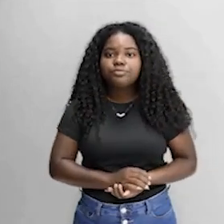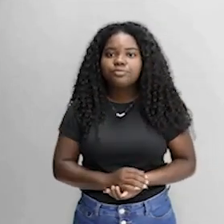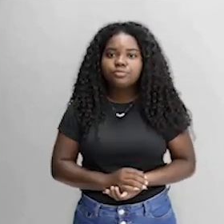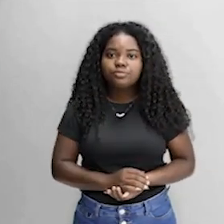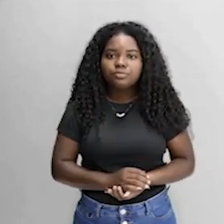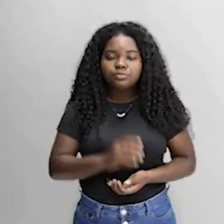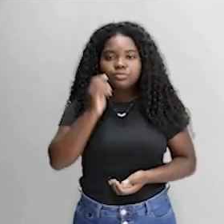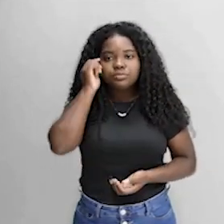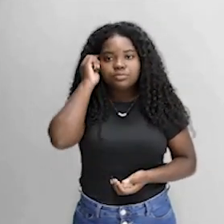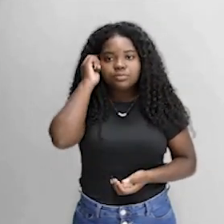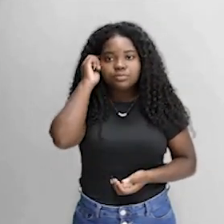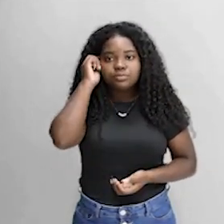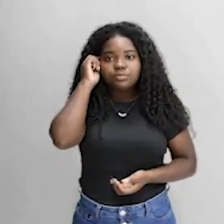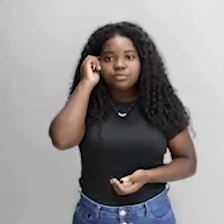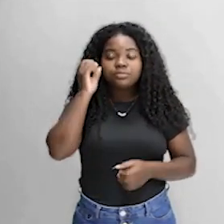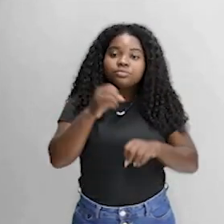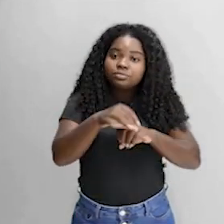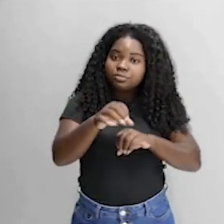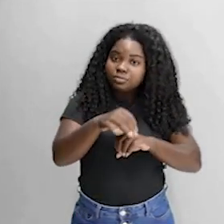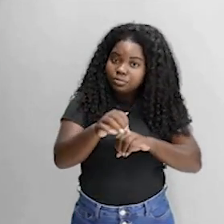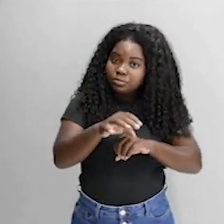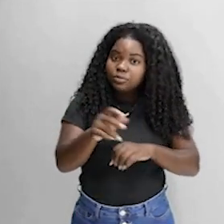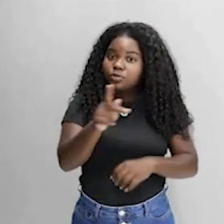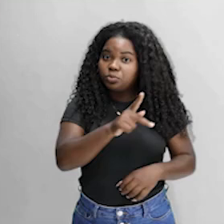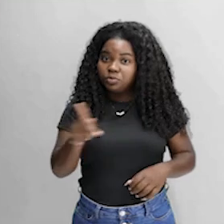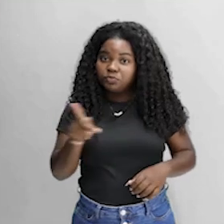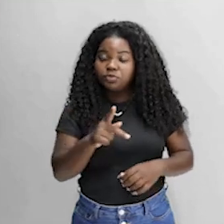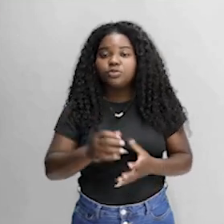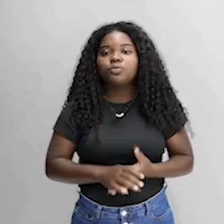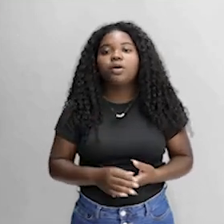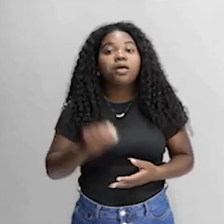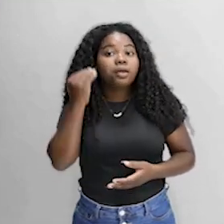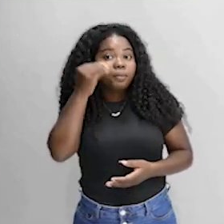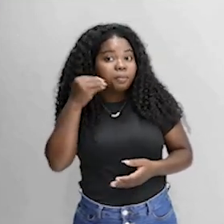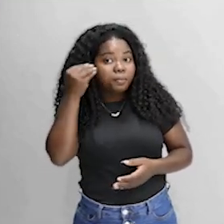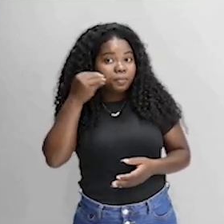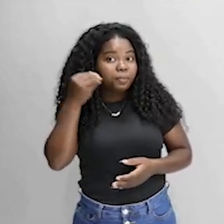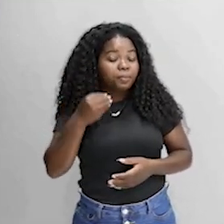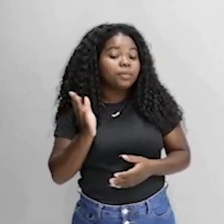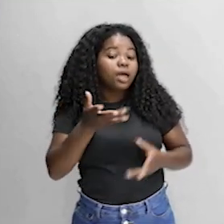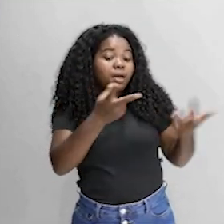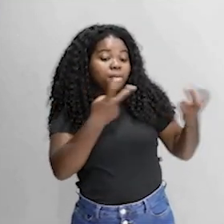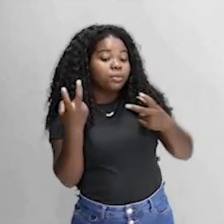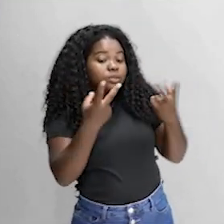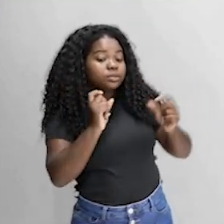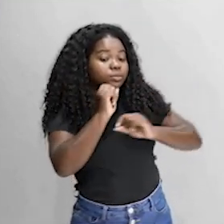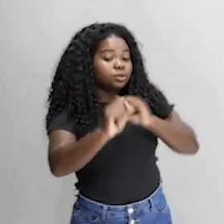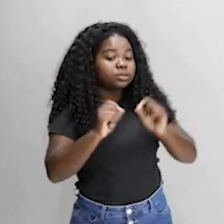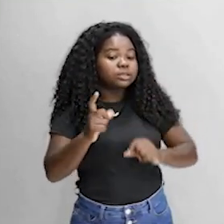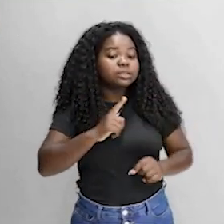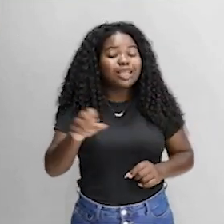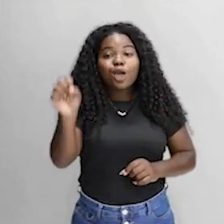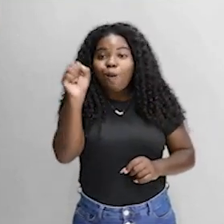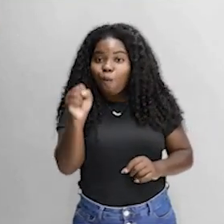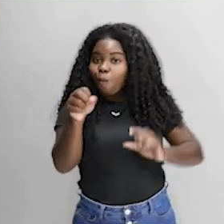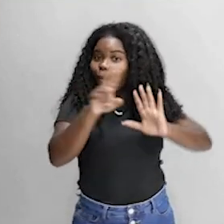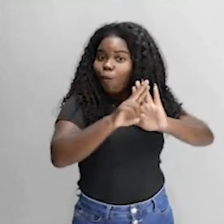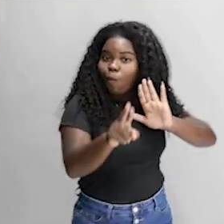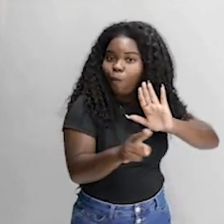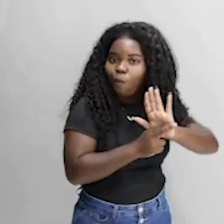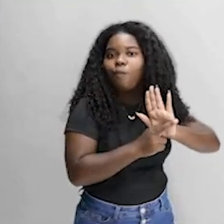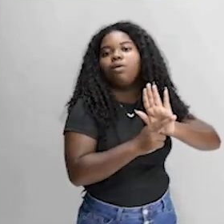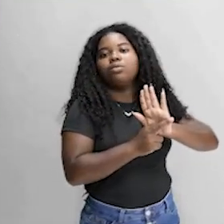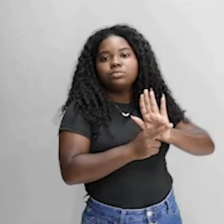a grande dica aqui do professor André é que pela experiência eu já percebi uma coisa. Existem 8 regras, são